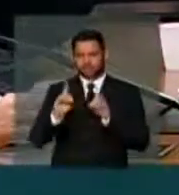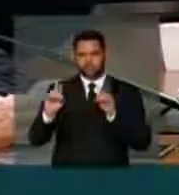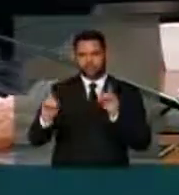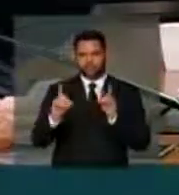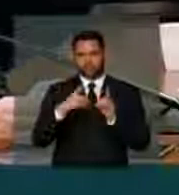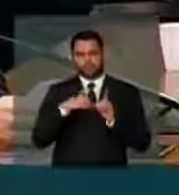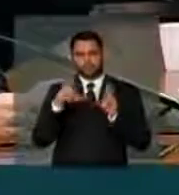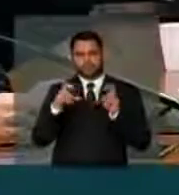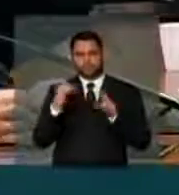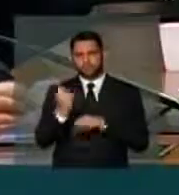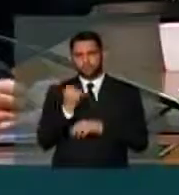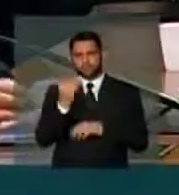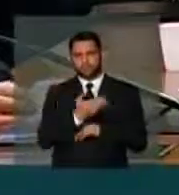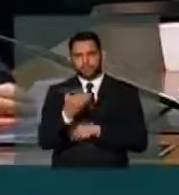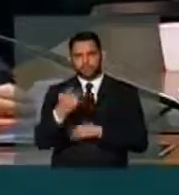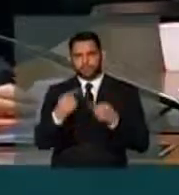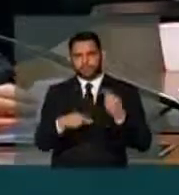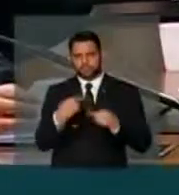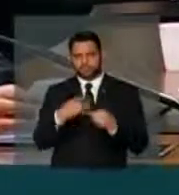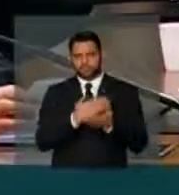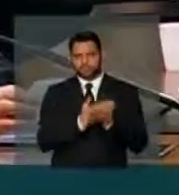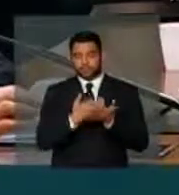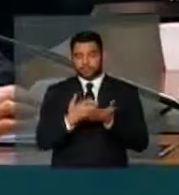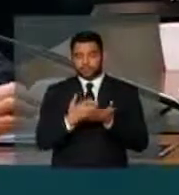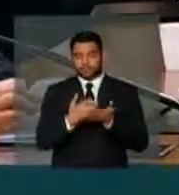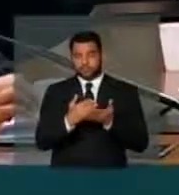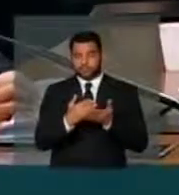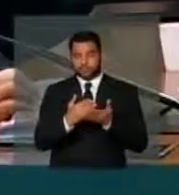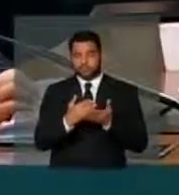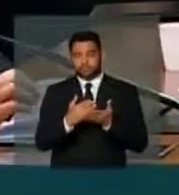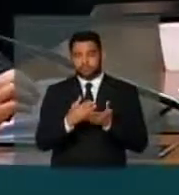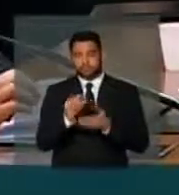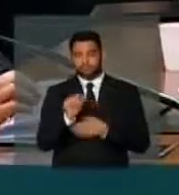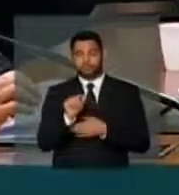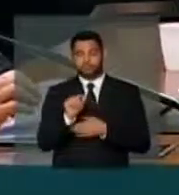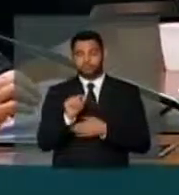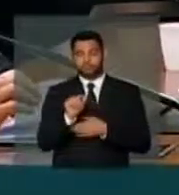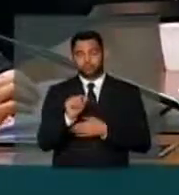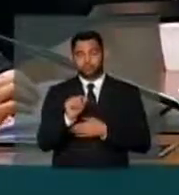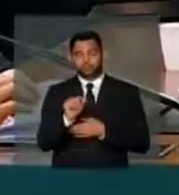um assunto tão importante. Mas eu começo pelo